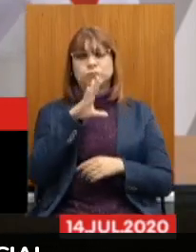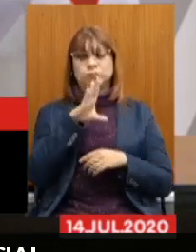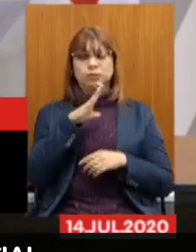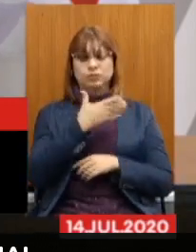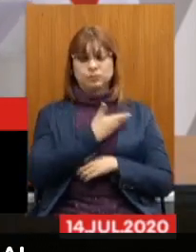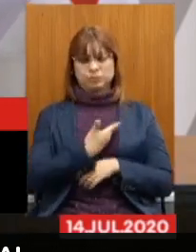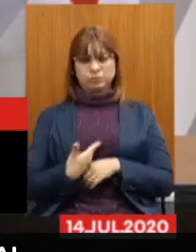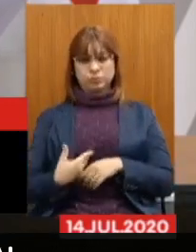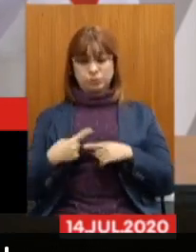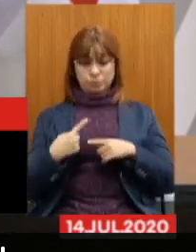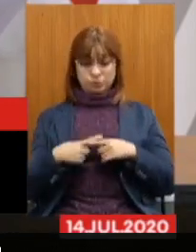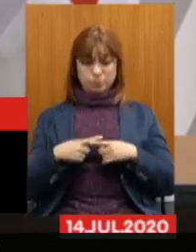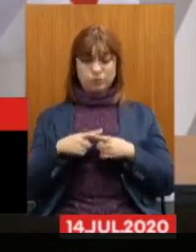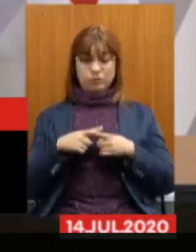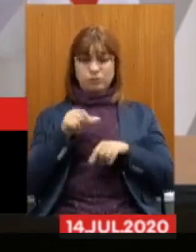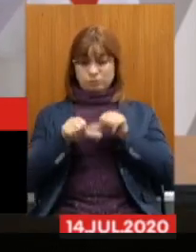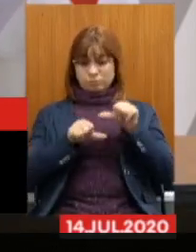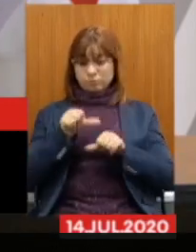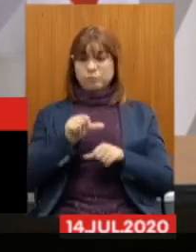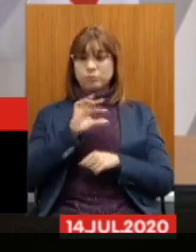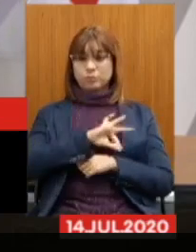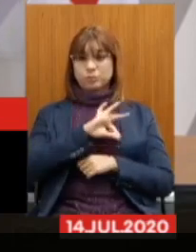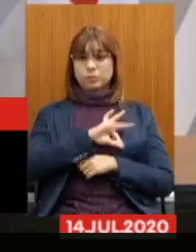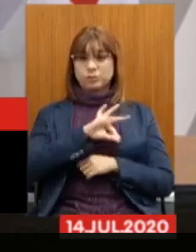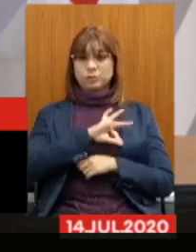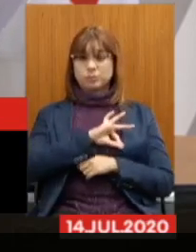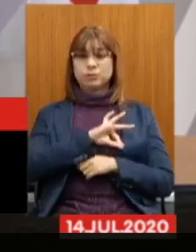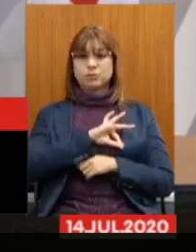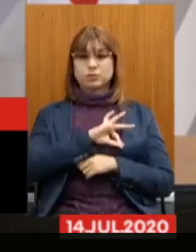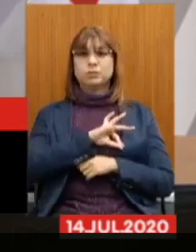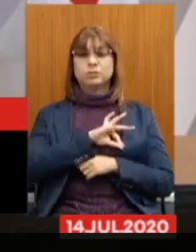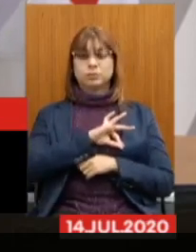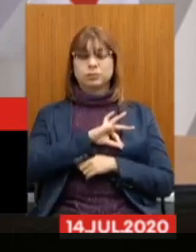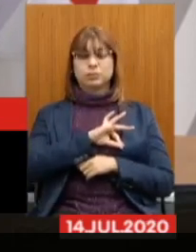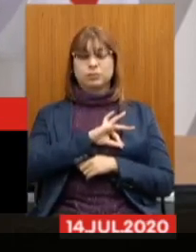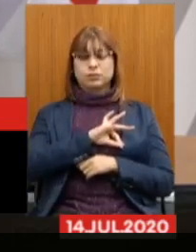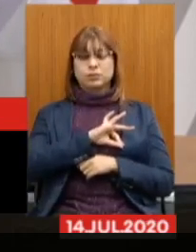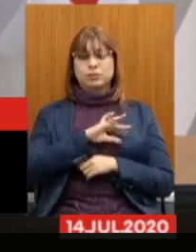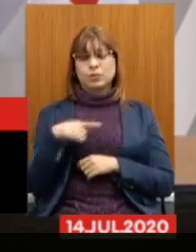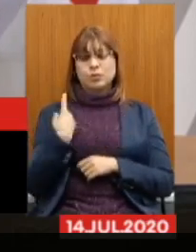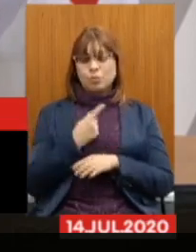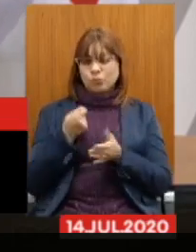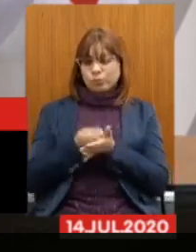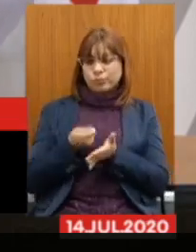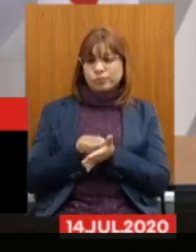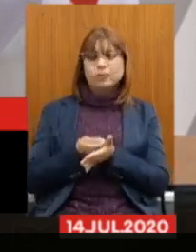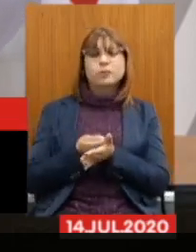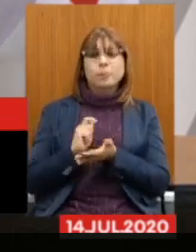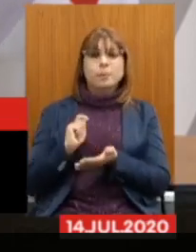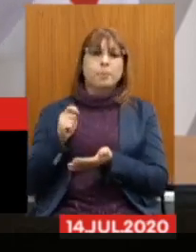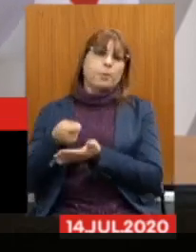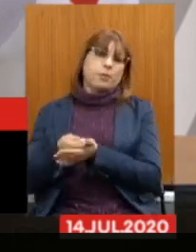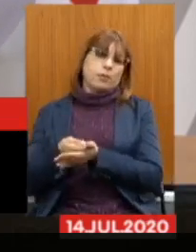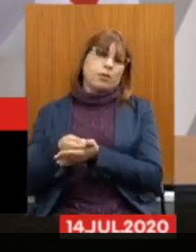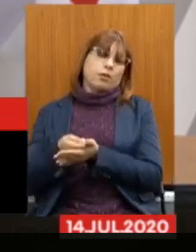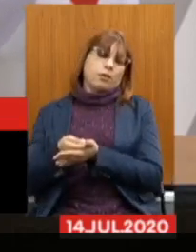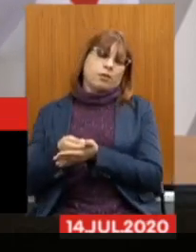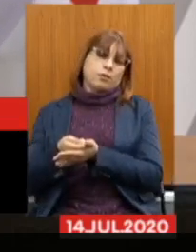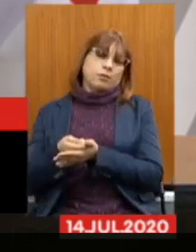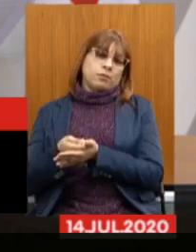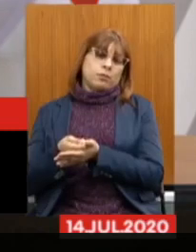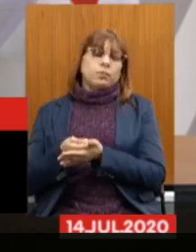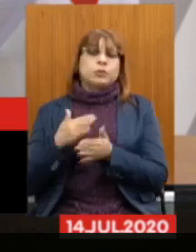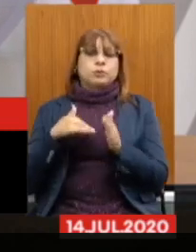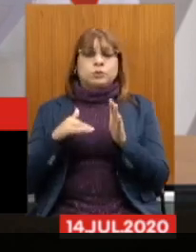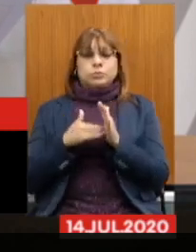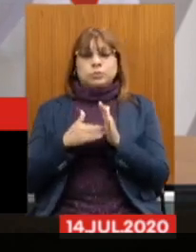salarial, é novamente forçado a pagar essa conta da má gestão de governos anteriores. Aproveitando-se do projeto